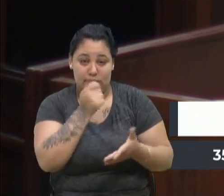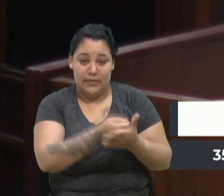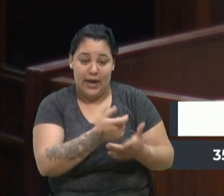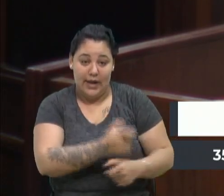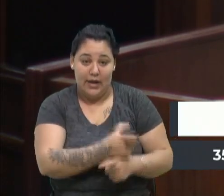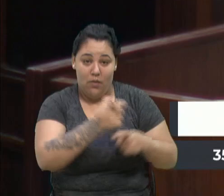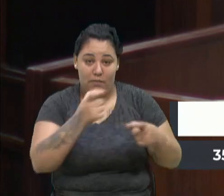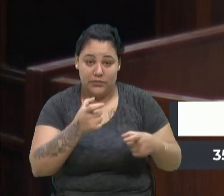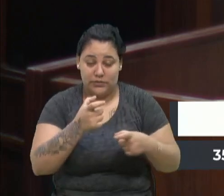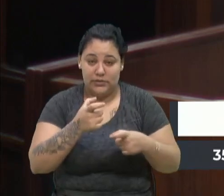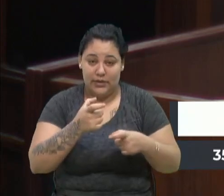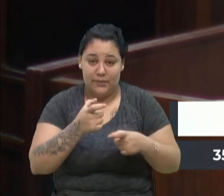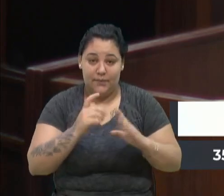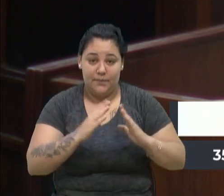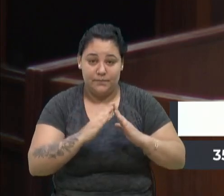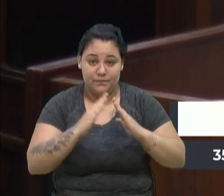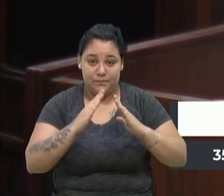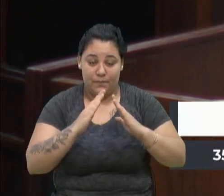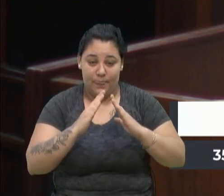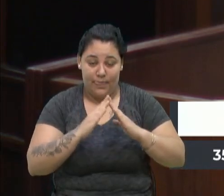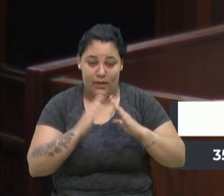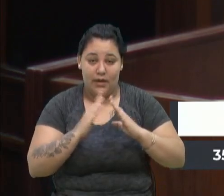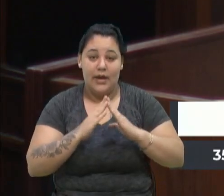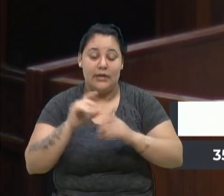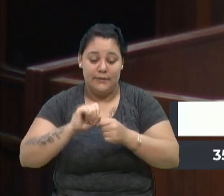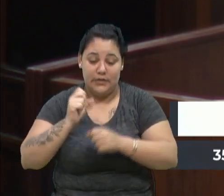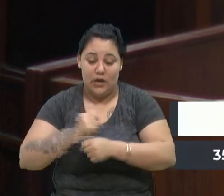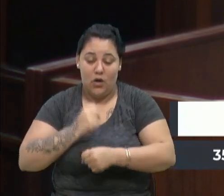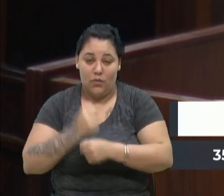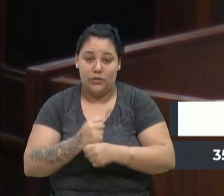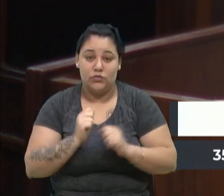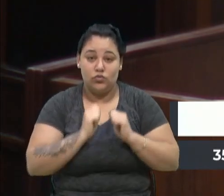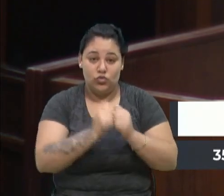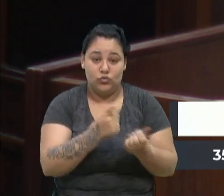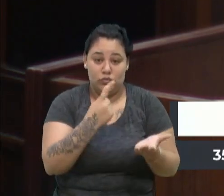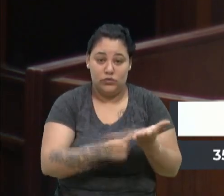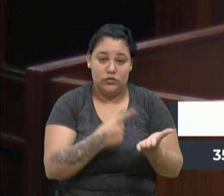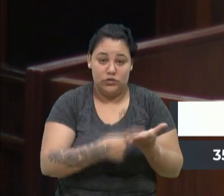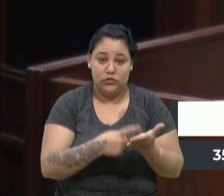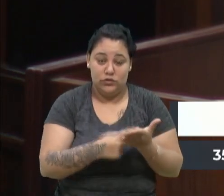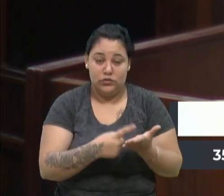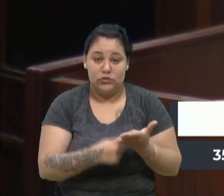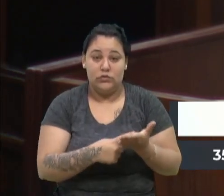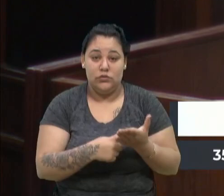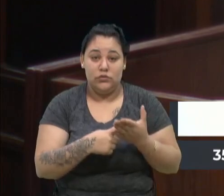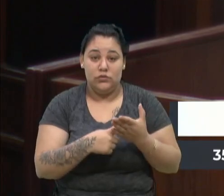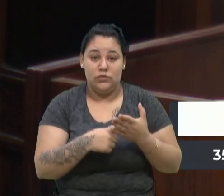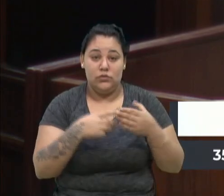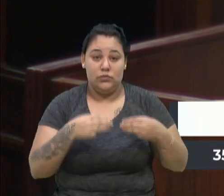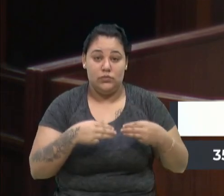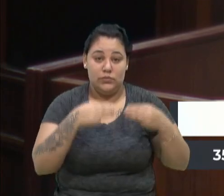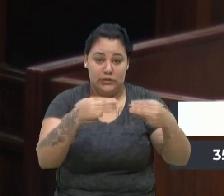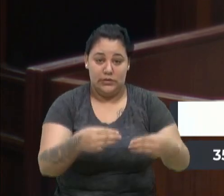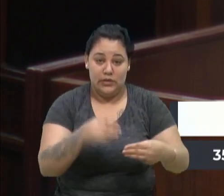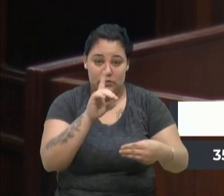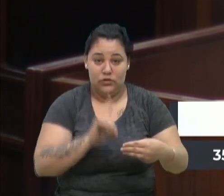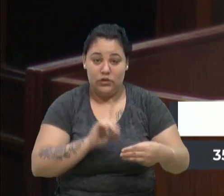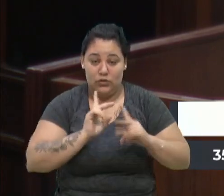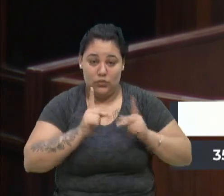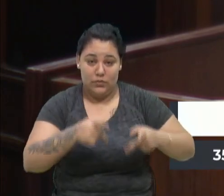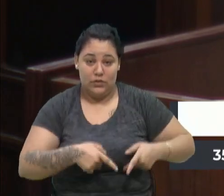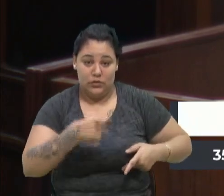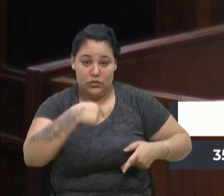ampliação do Lar da Velhice. Então, paralelo à nossa agenda no Ministério dos Direitos Humanos, nós conseguimos, então,